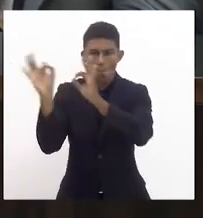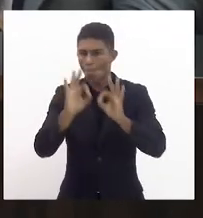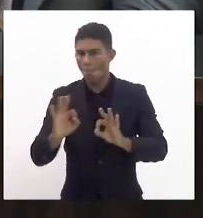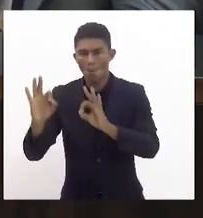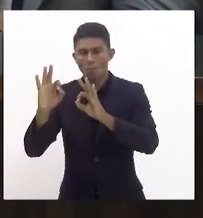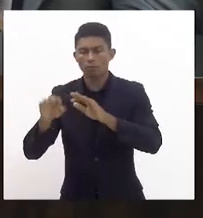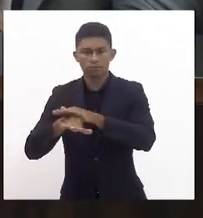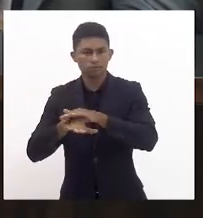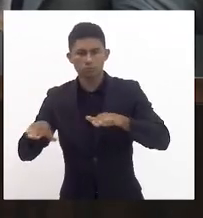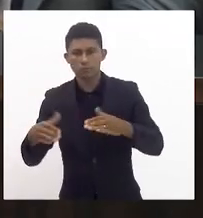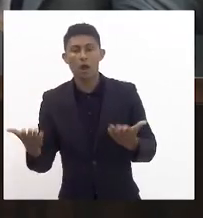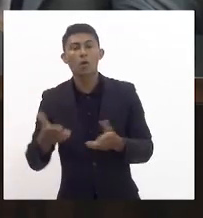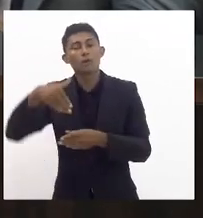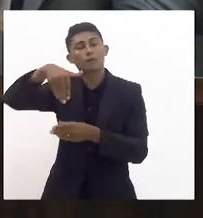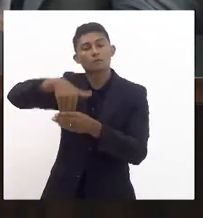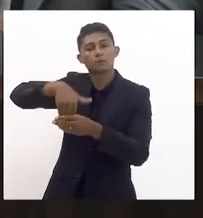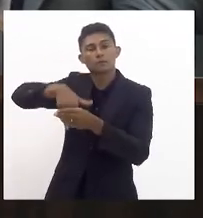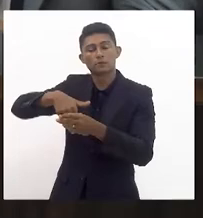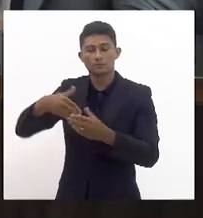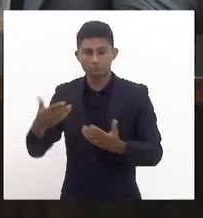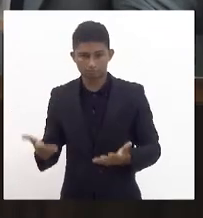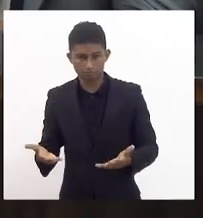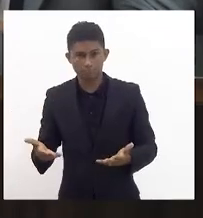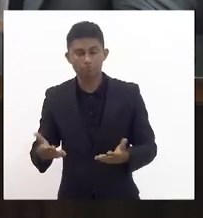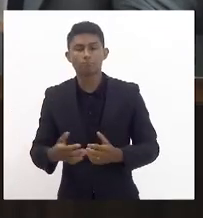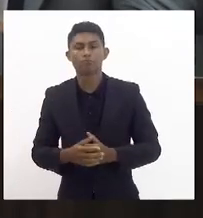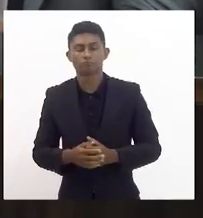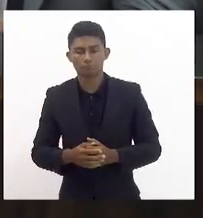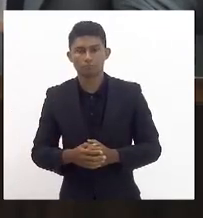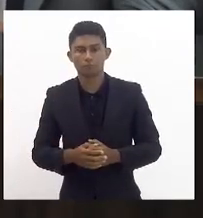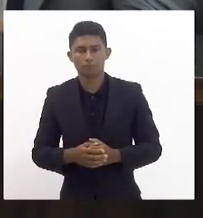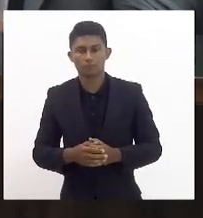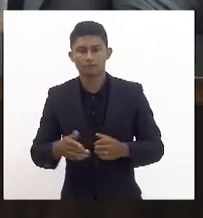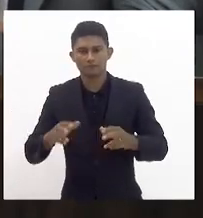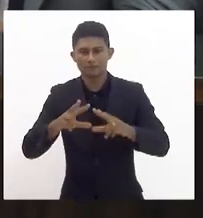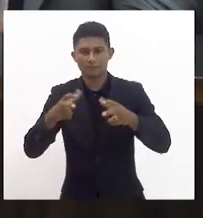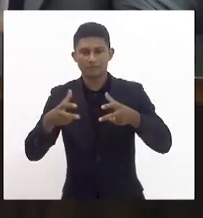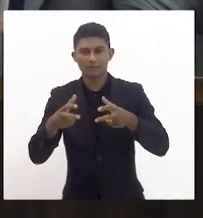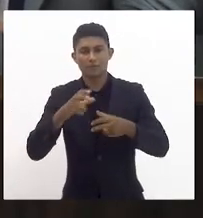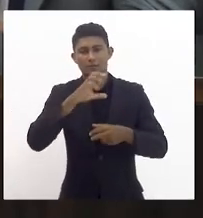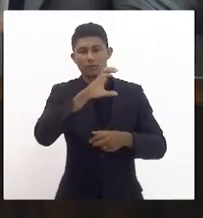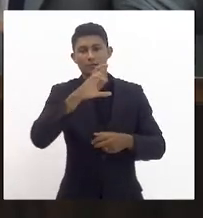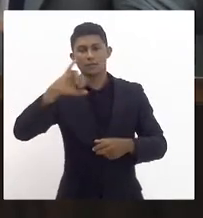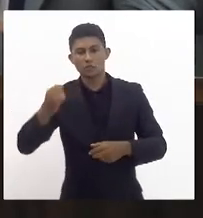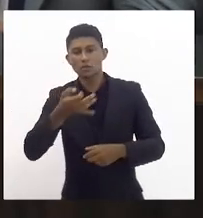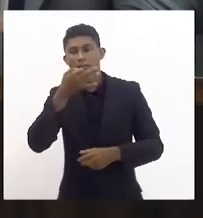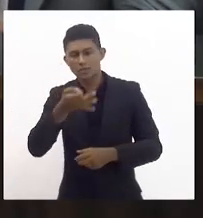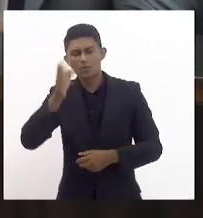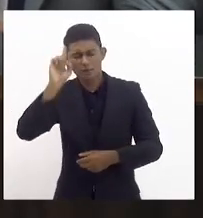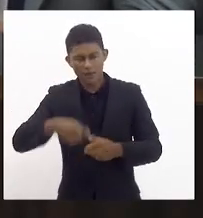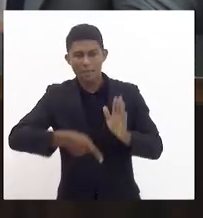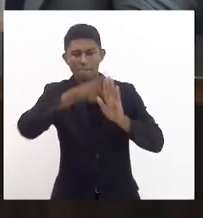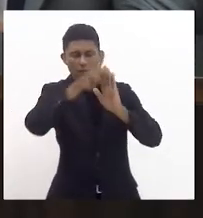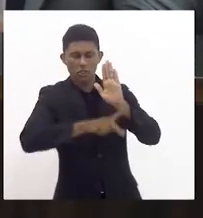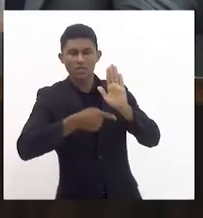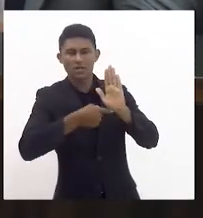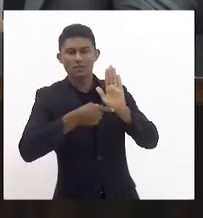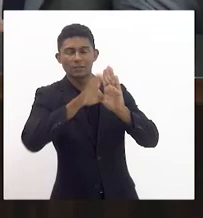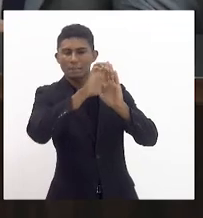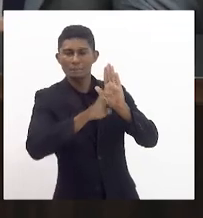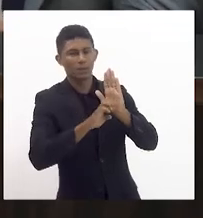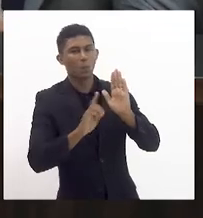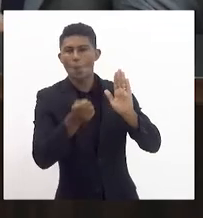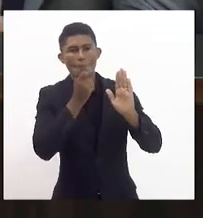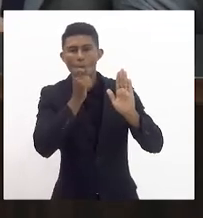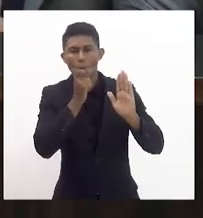Cerrada a discussão, em votação, o parecer da Comissão de Constituição e Justiça, que é projeto original, sem as emendas. Então,